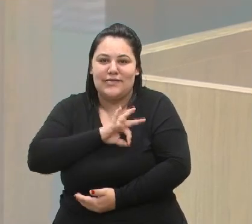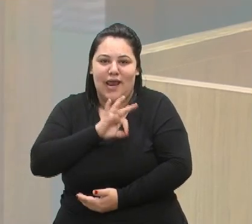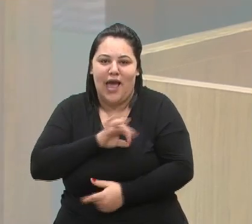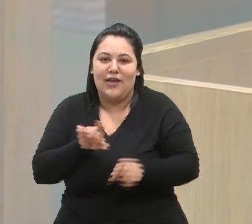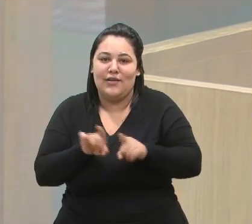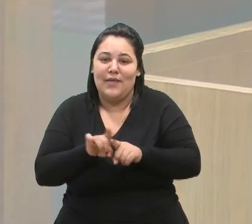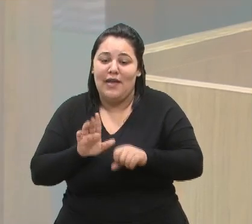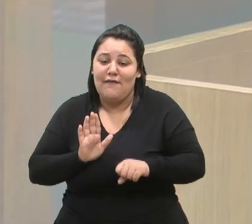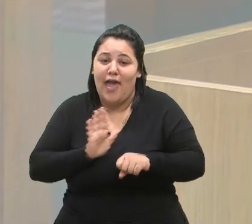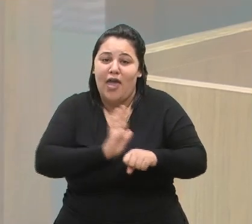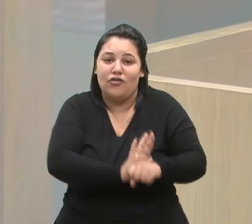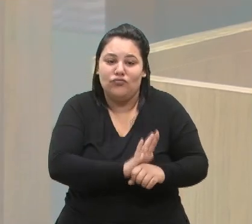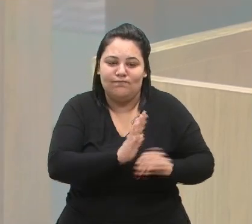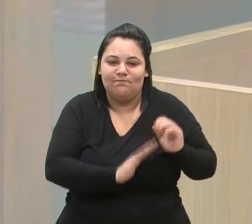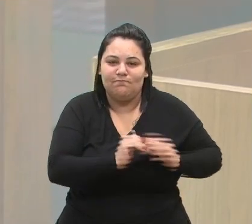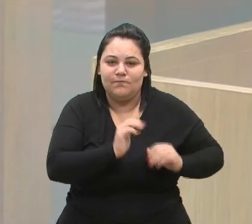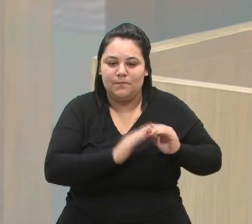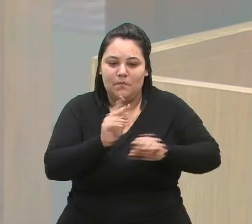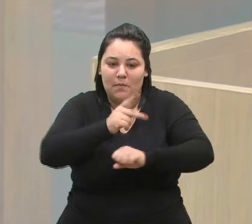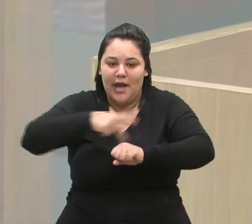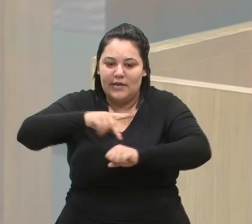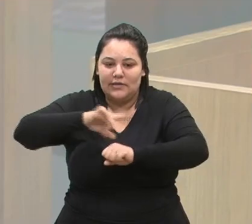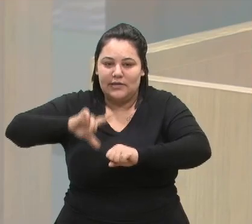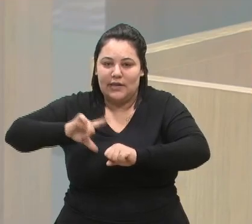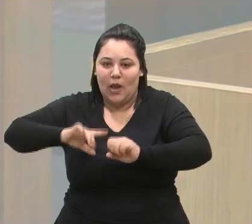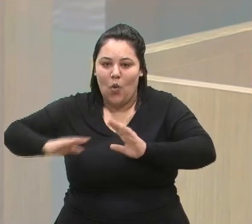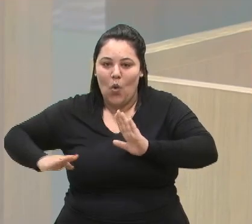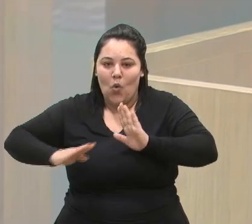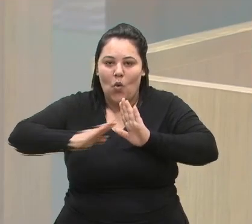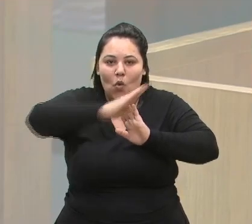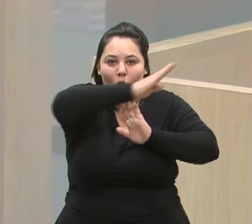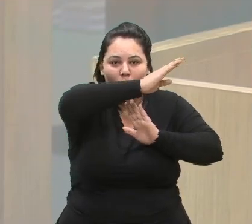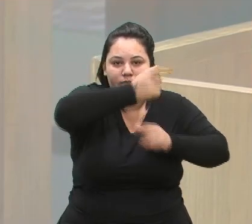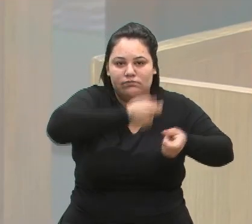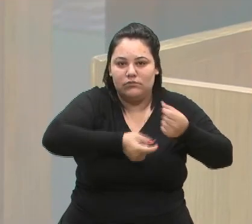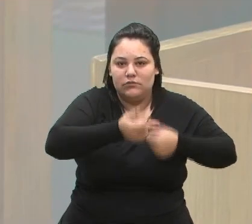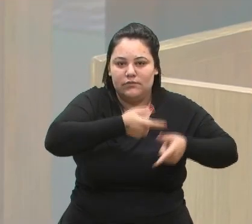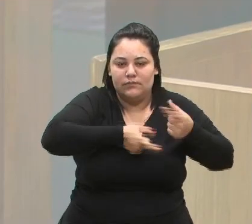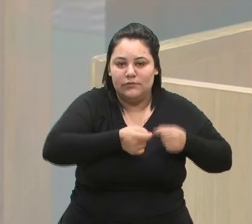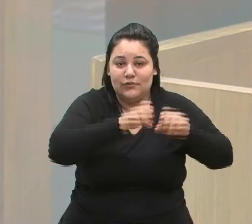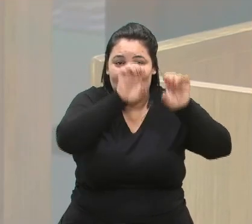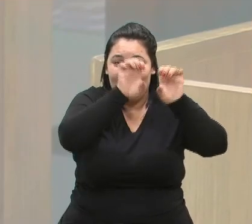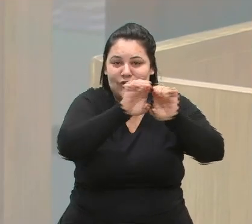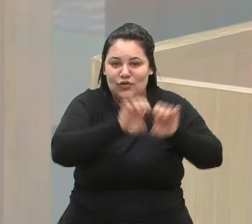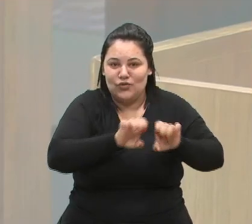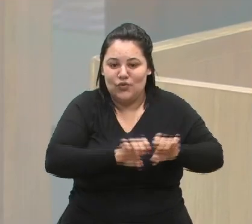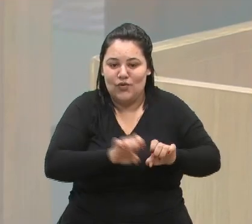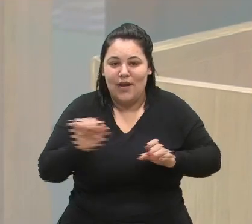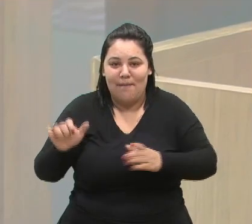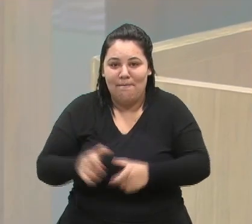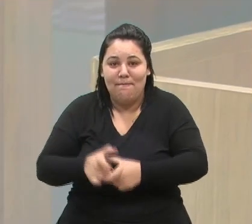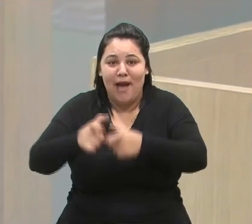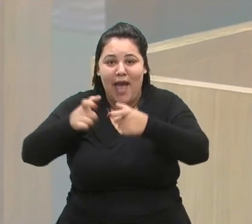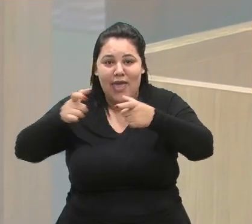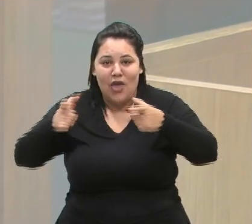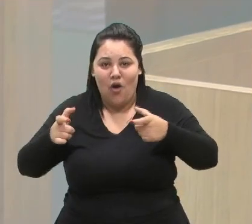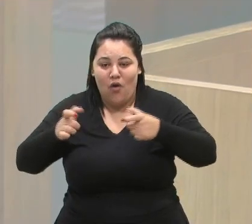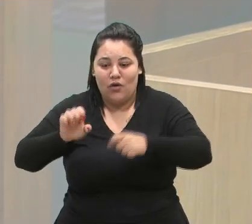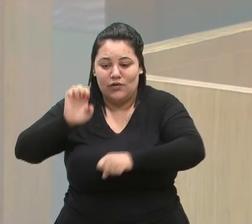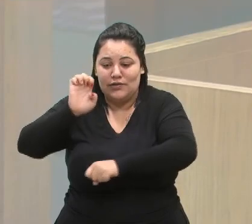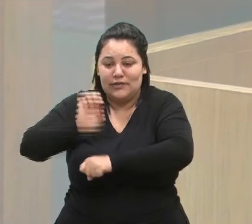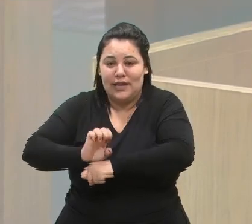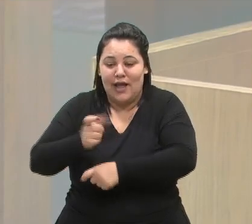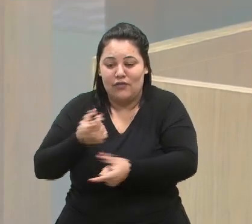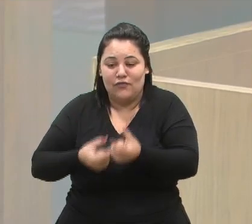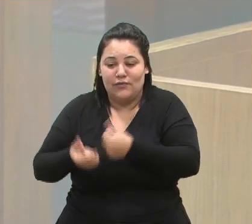ajudará a construir um país com crescimento econômico estruturalmente maior e com estados com